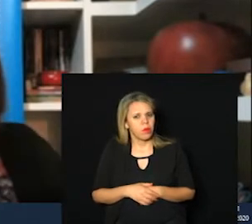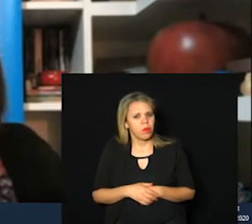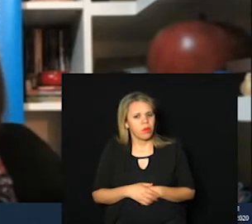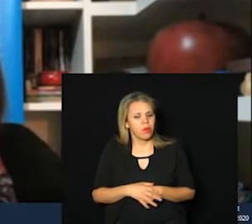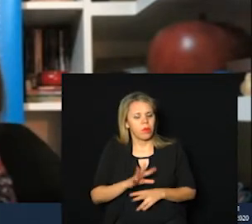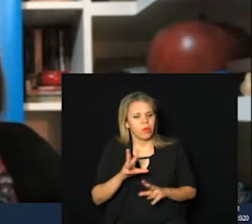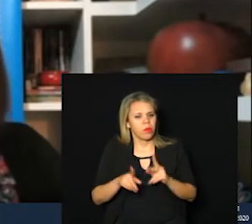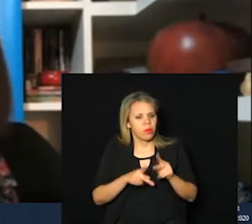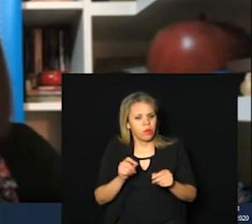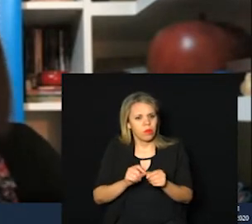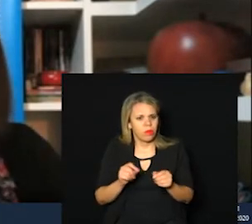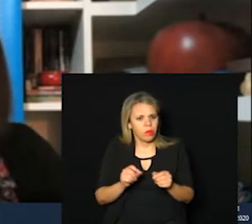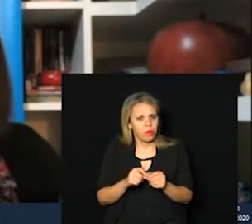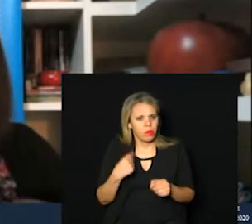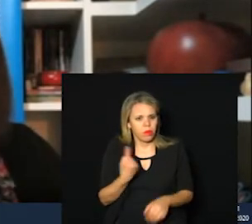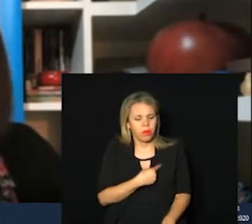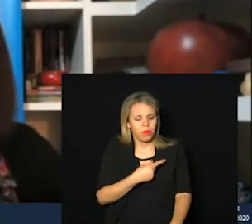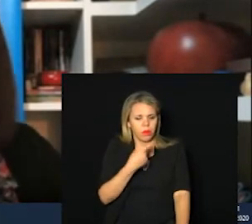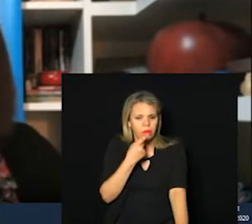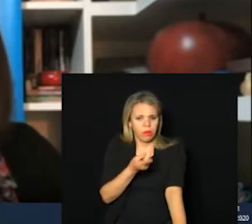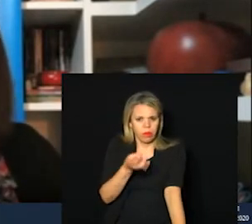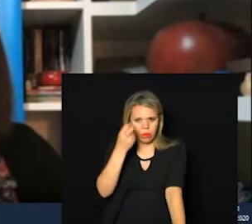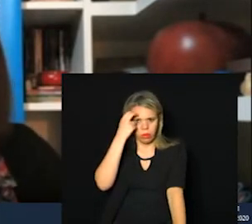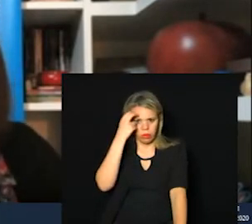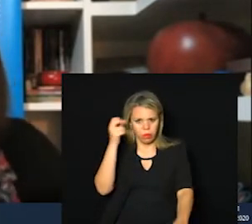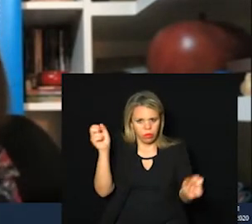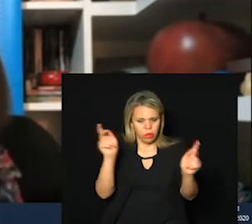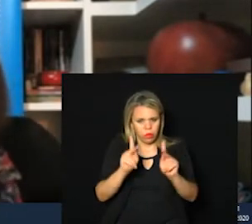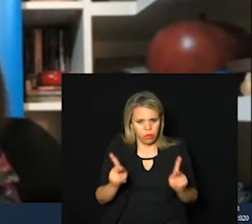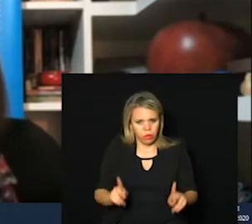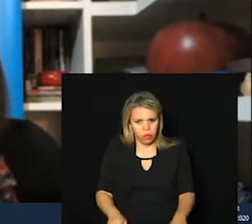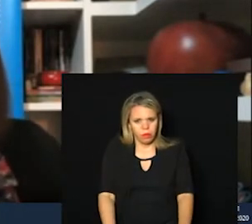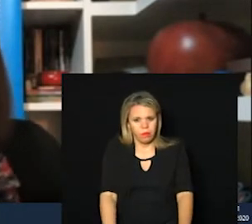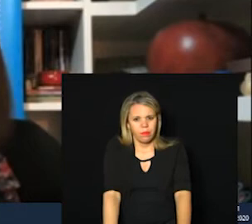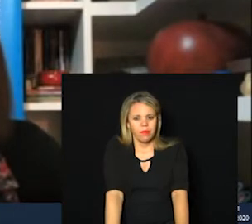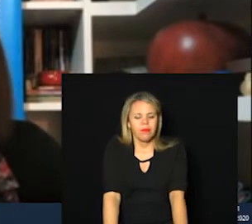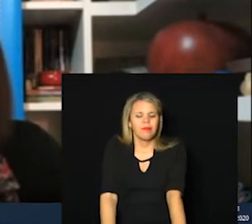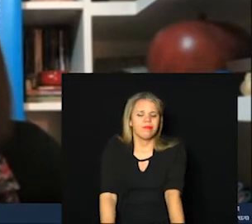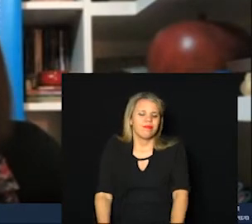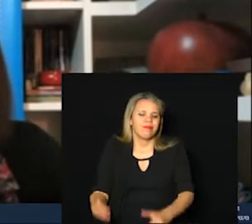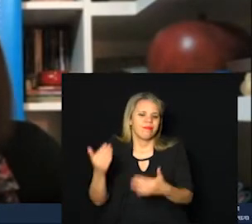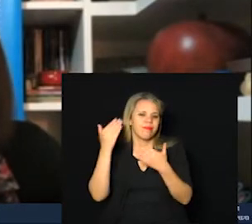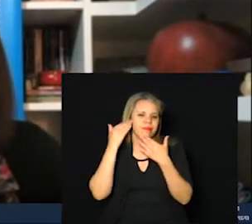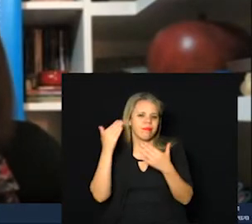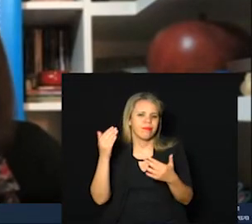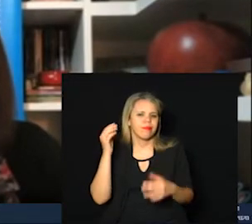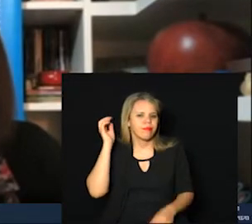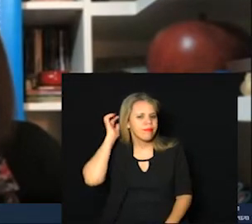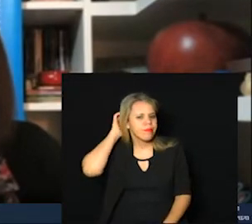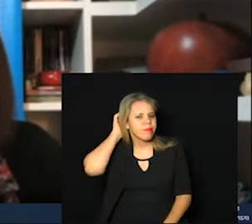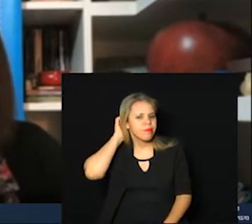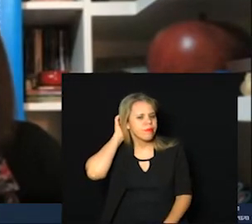façam quando nós falamos sobre cultura de paz. Obrigada.